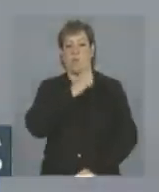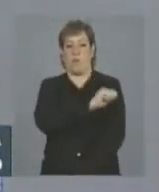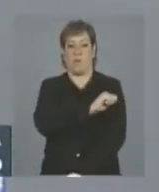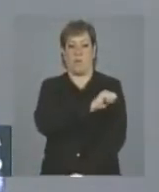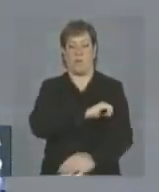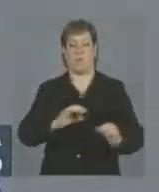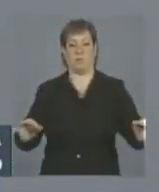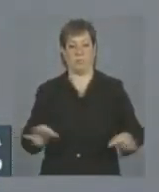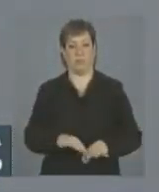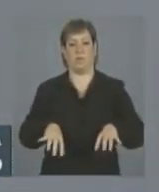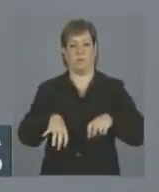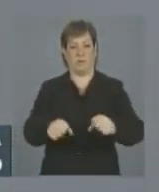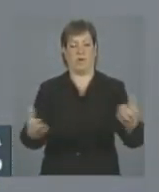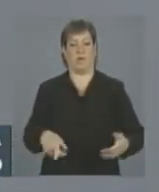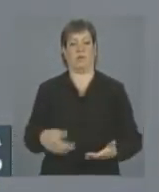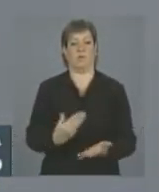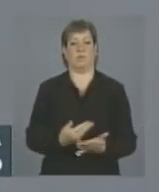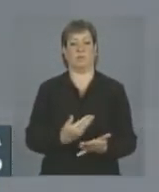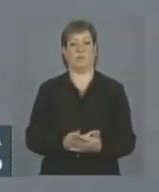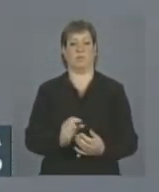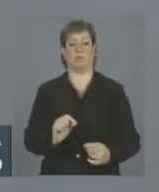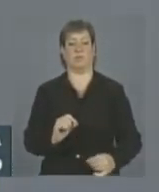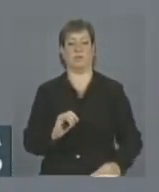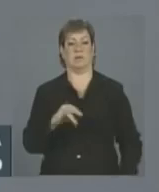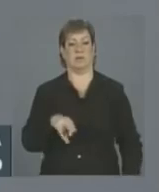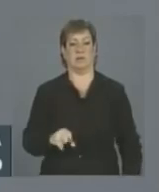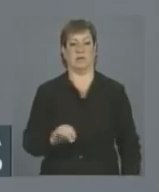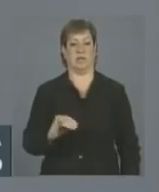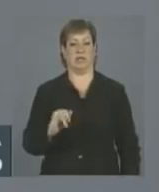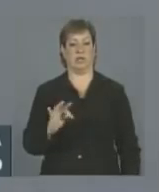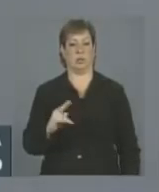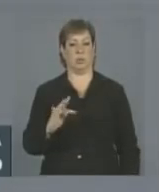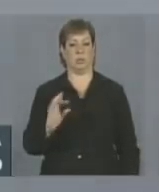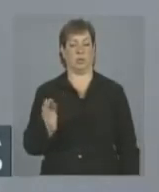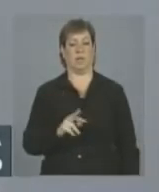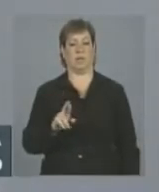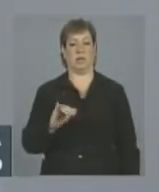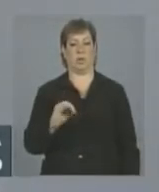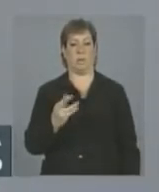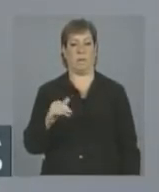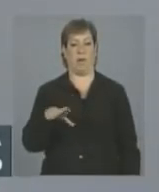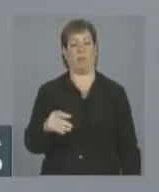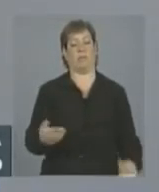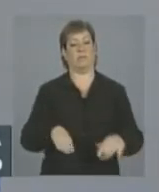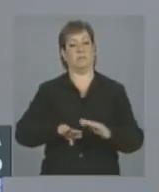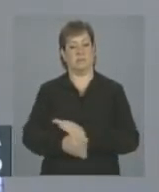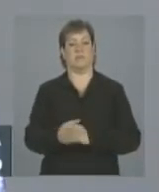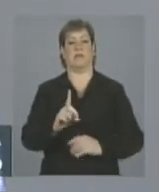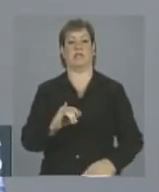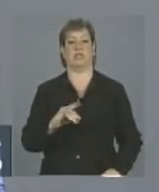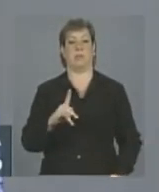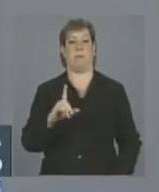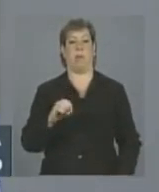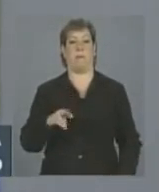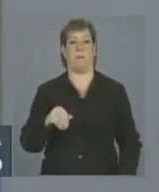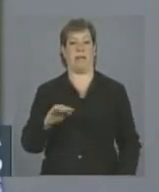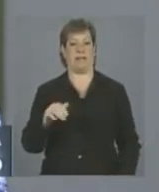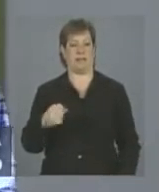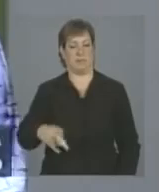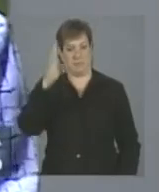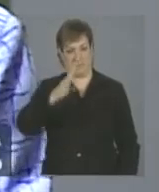formação no Instituto Rio Branco e passam a integrar formalmente o Corpo Diplomático Brasileiro. Eu